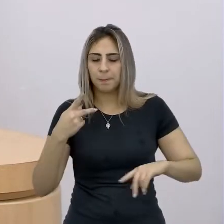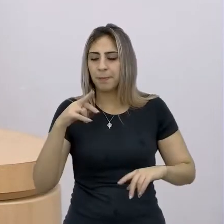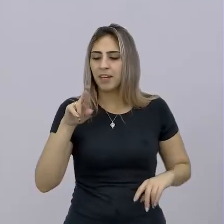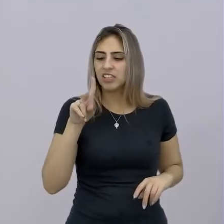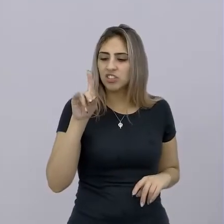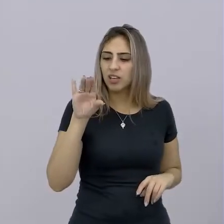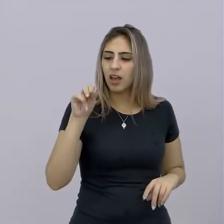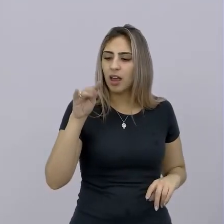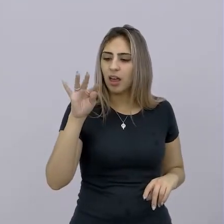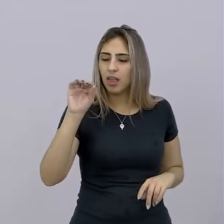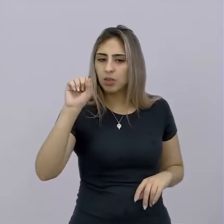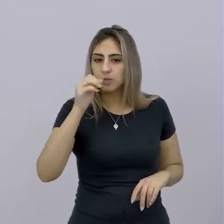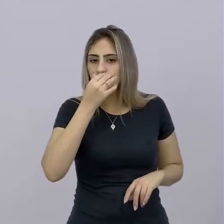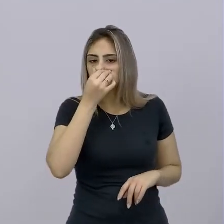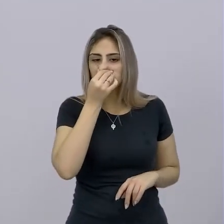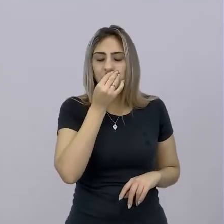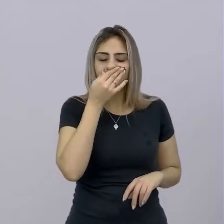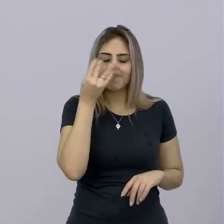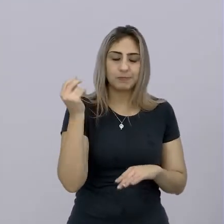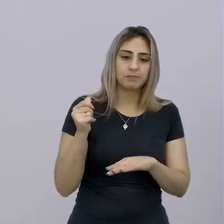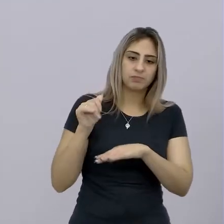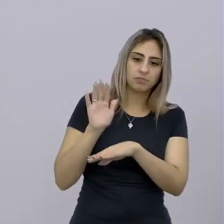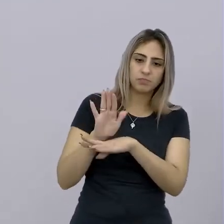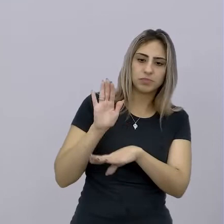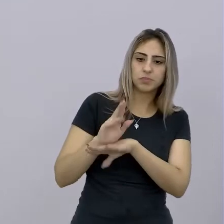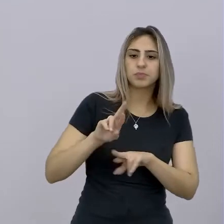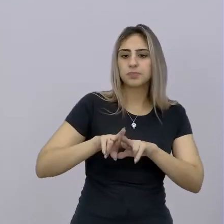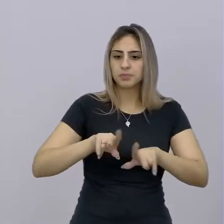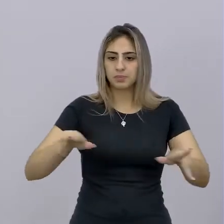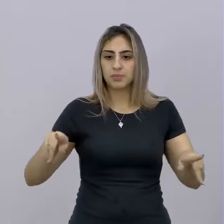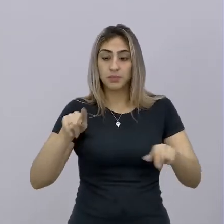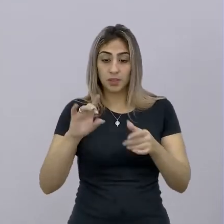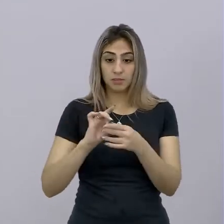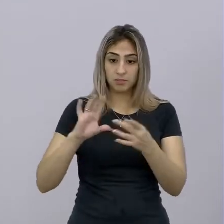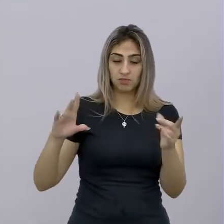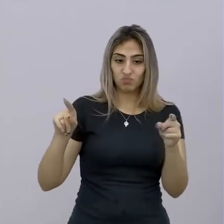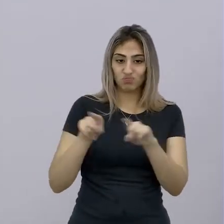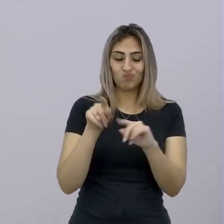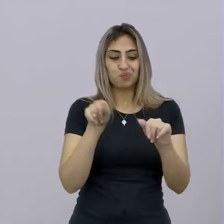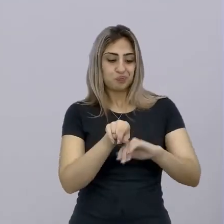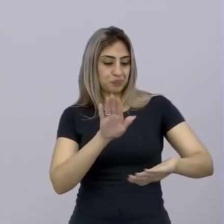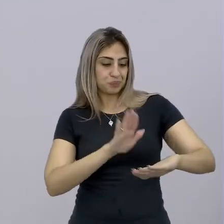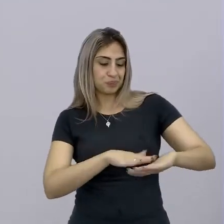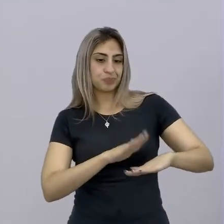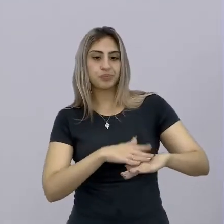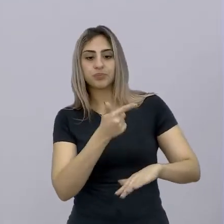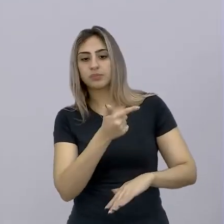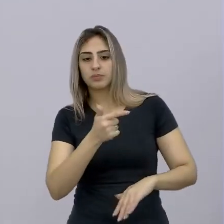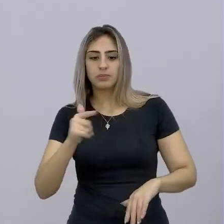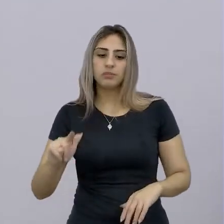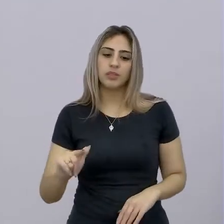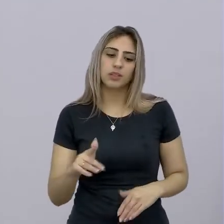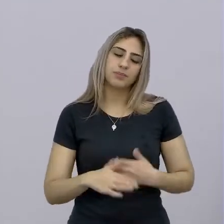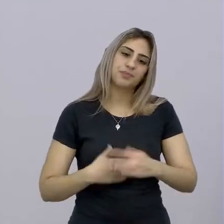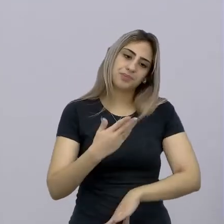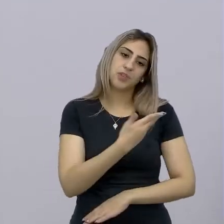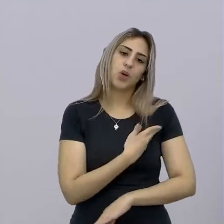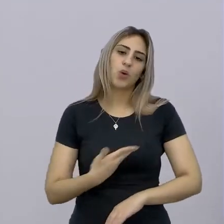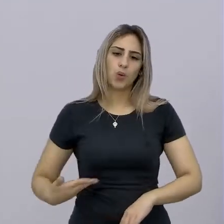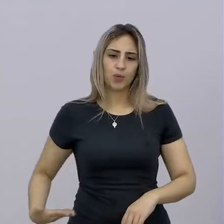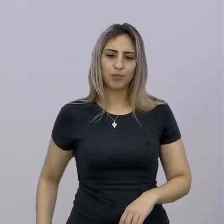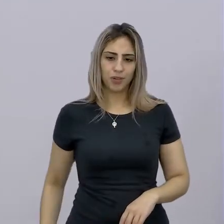predicados, uma série de atribuições, etc., que permite ele realizar ou tocar em frente ao seu